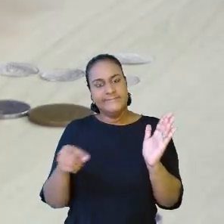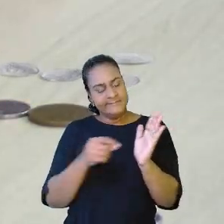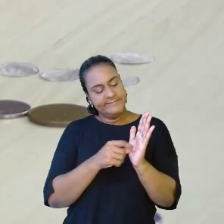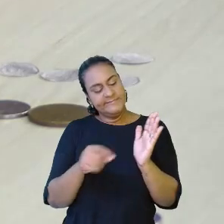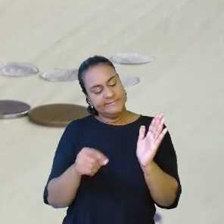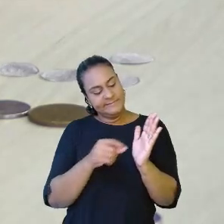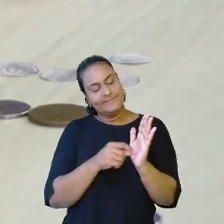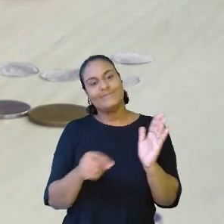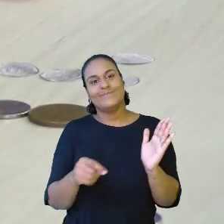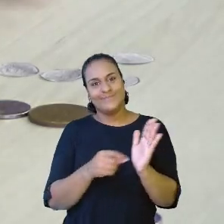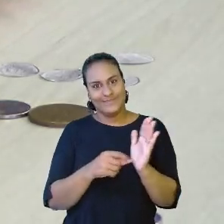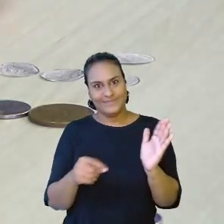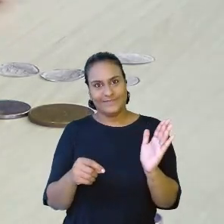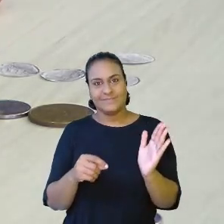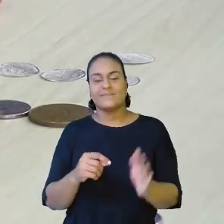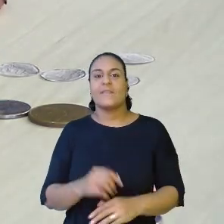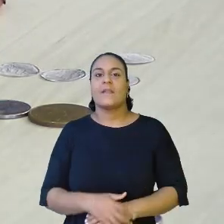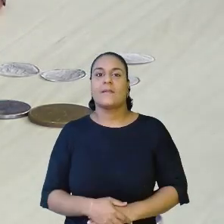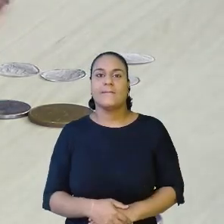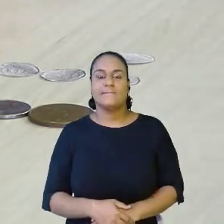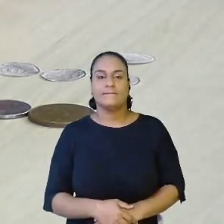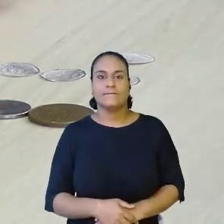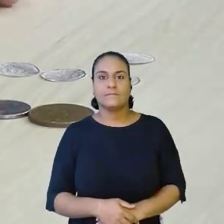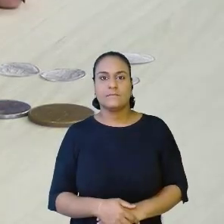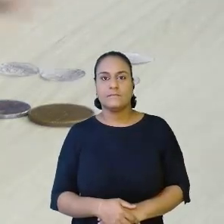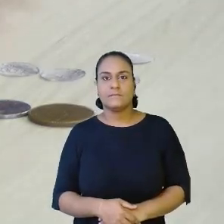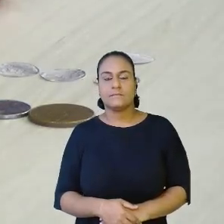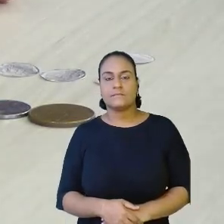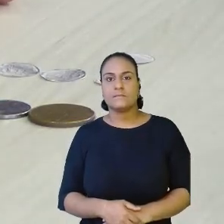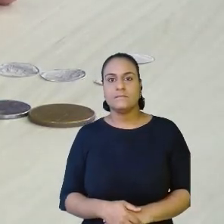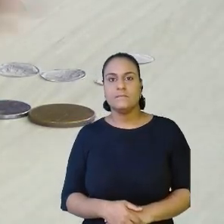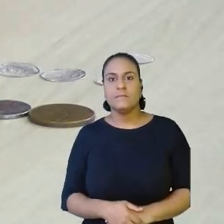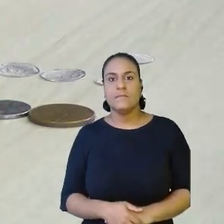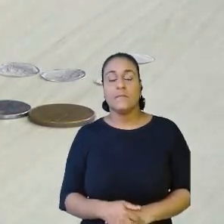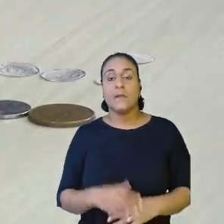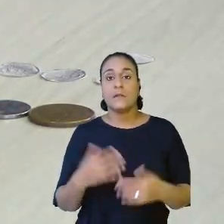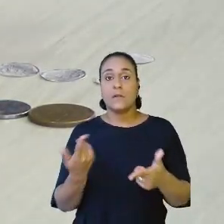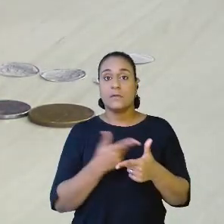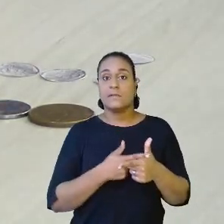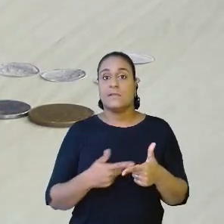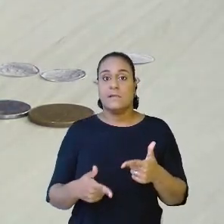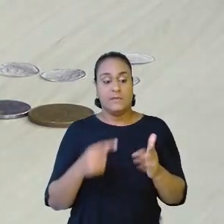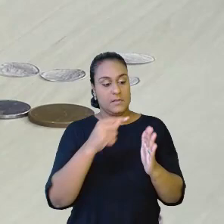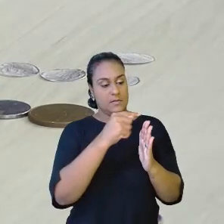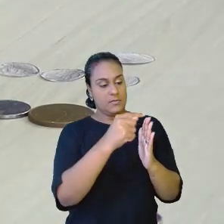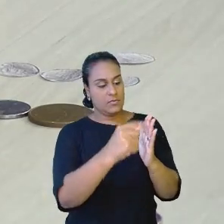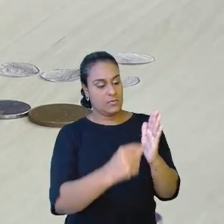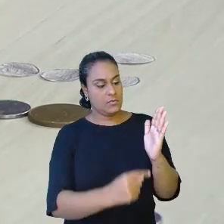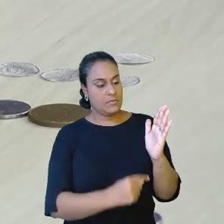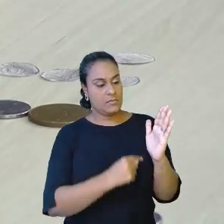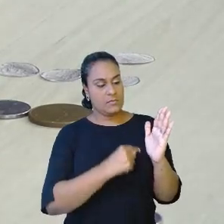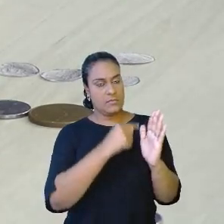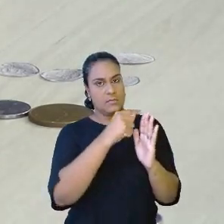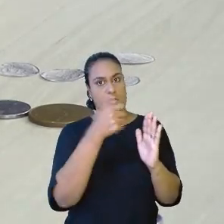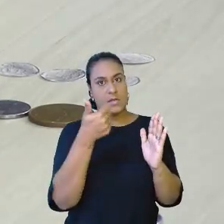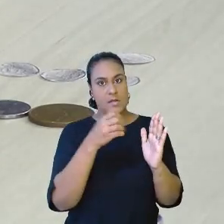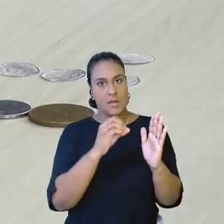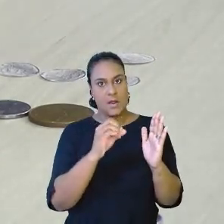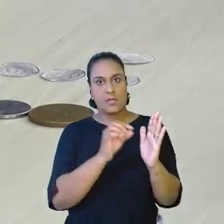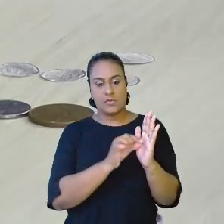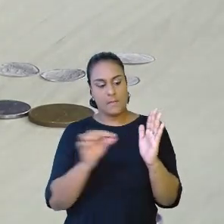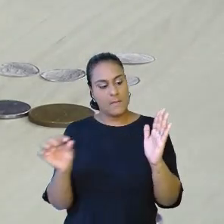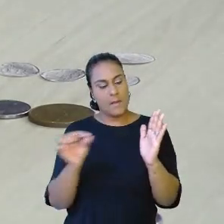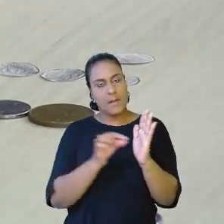é diferente, né? Aqui, ó. Pronto. Eu dividi agora o meu inteiro em 10 partes. Se